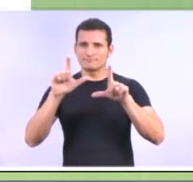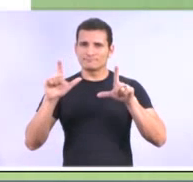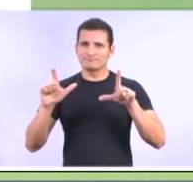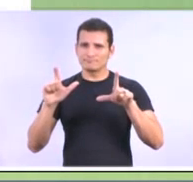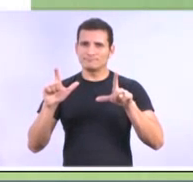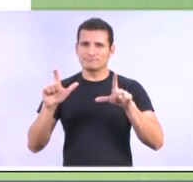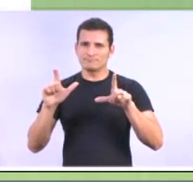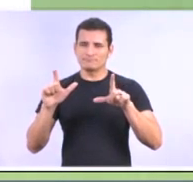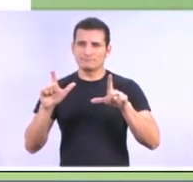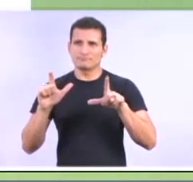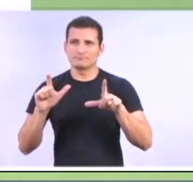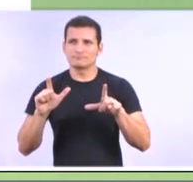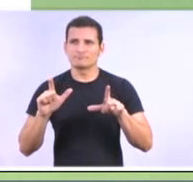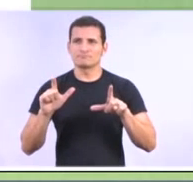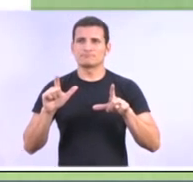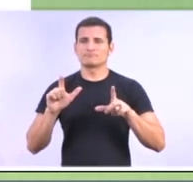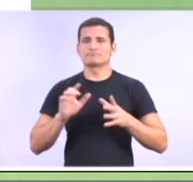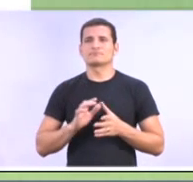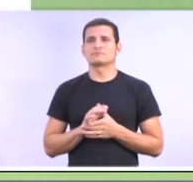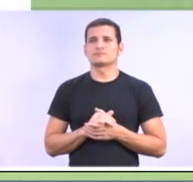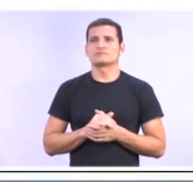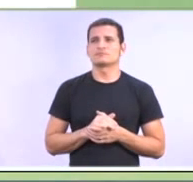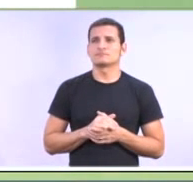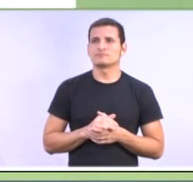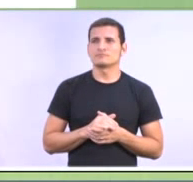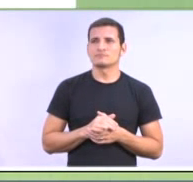tão impactante assim, correto?